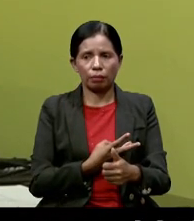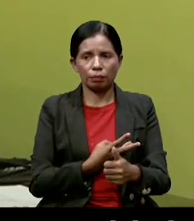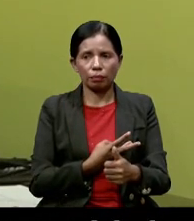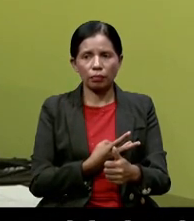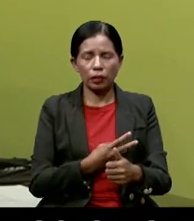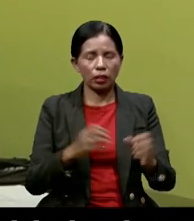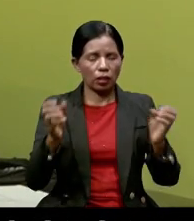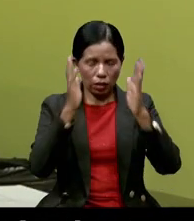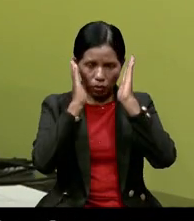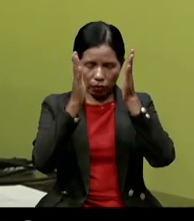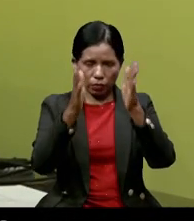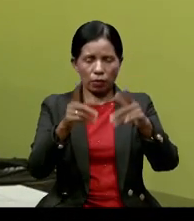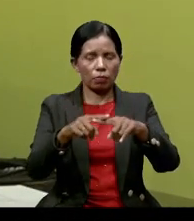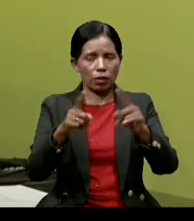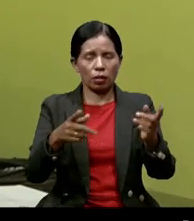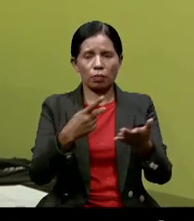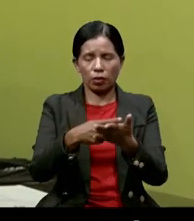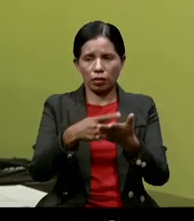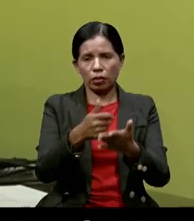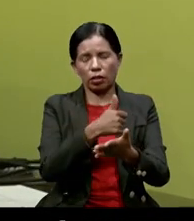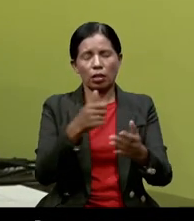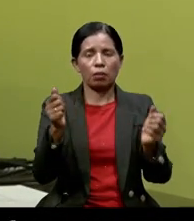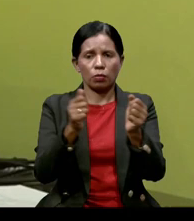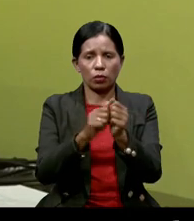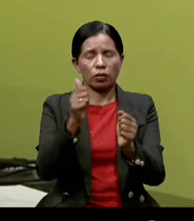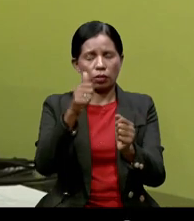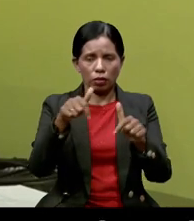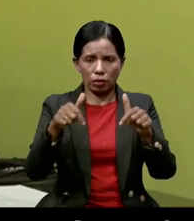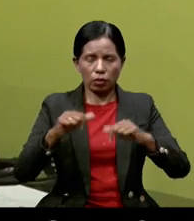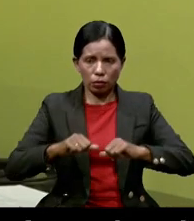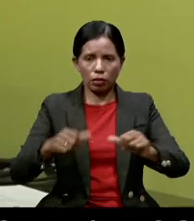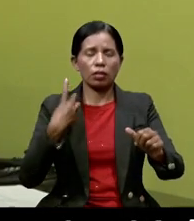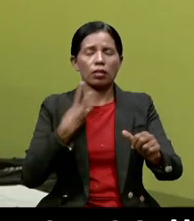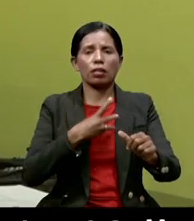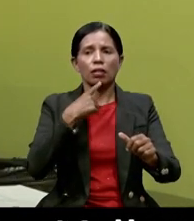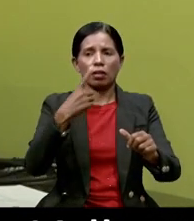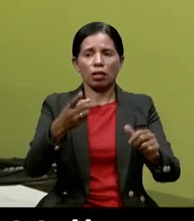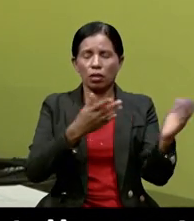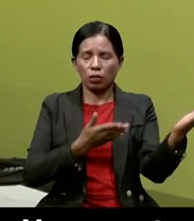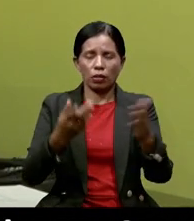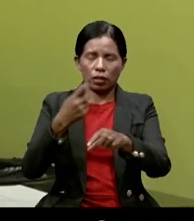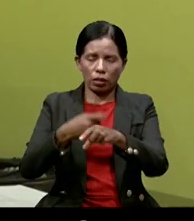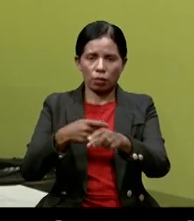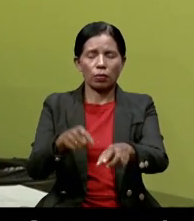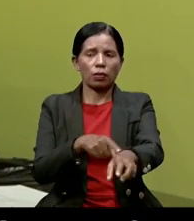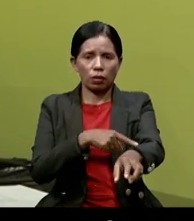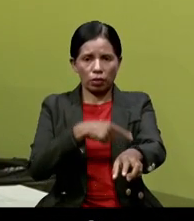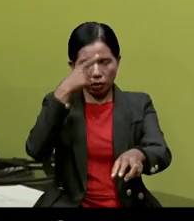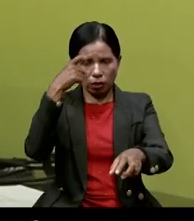la focaliu, mas ve ia projeto valo sanu luide ene. Ita nemos lá, mas o interdiane, tam lori tempo naru. Tam ve ita